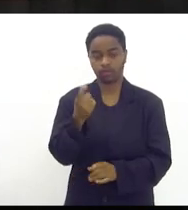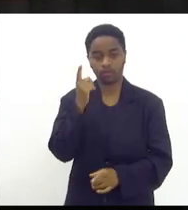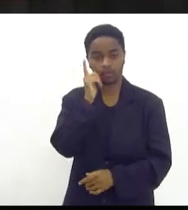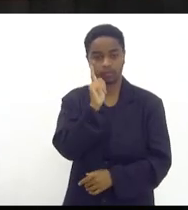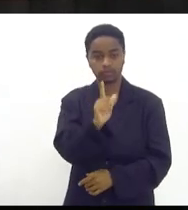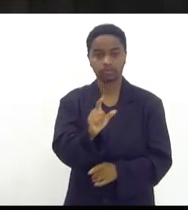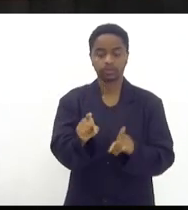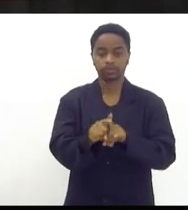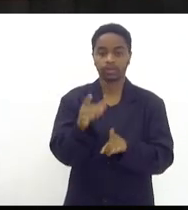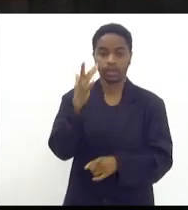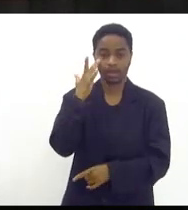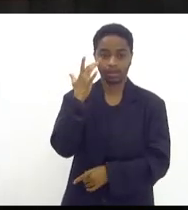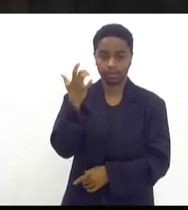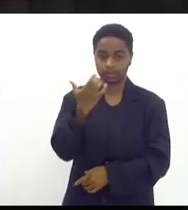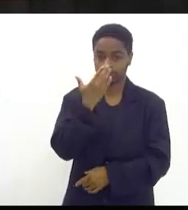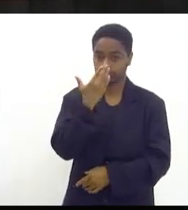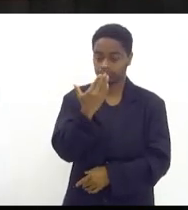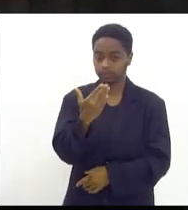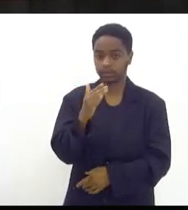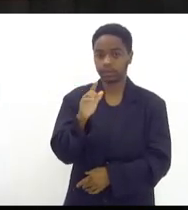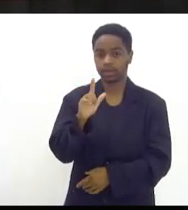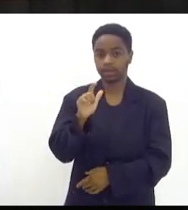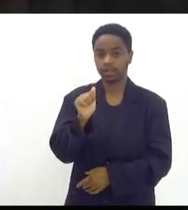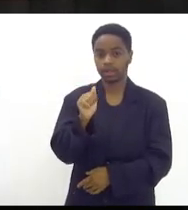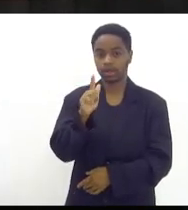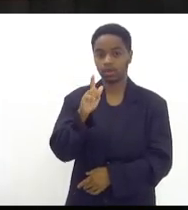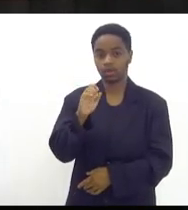E amanhã, lá em frente à Lagoa Feia,